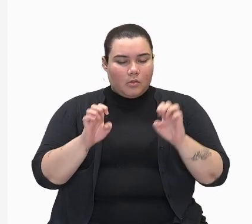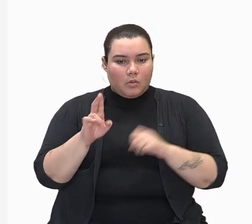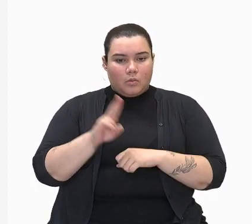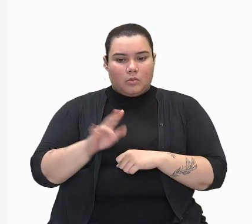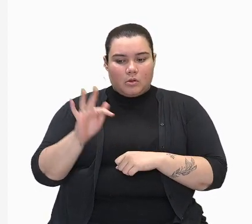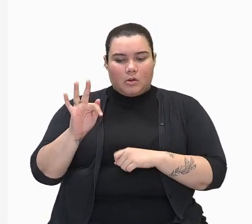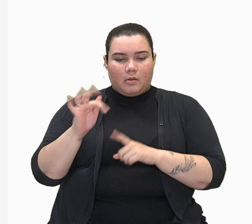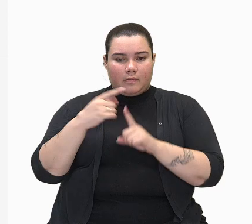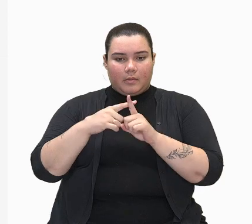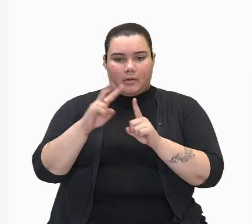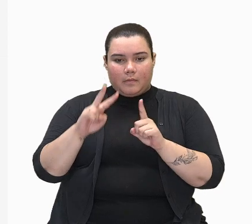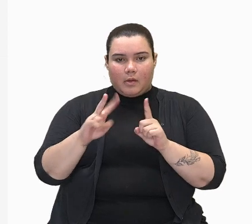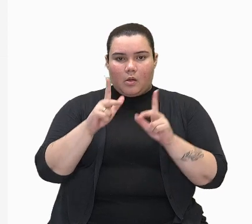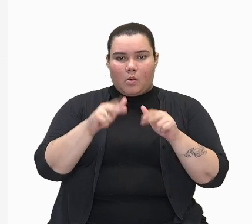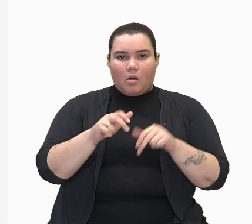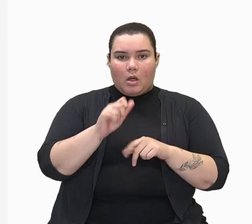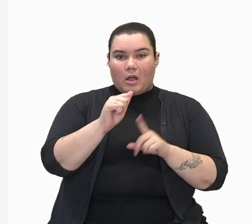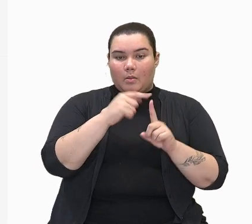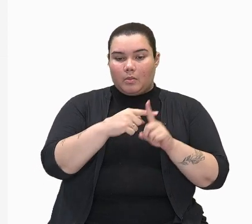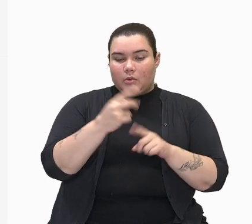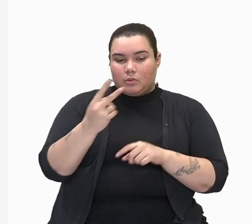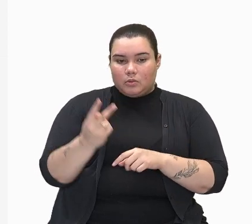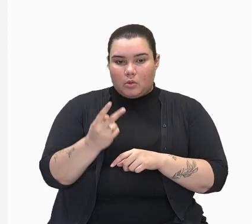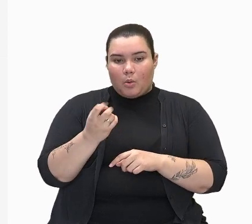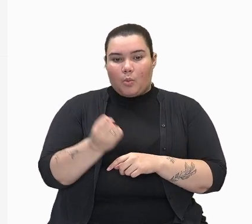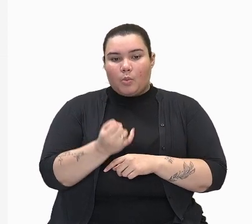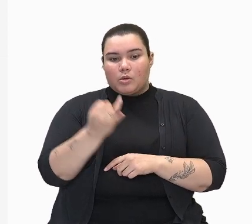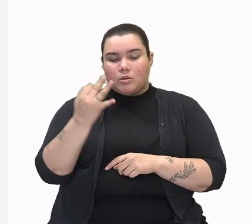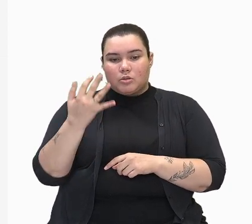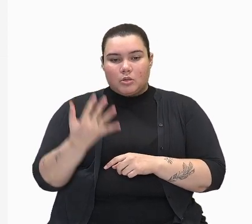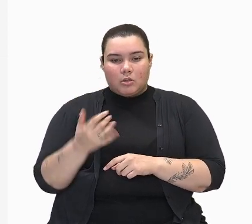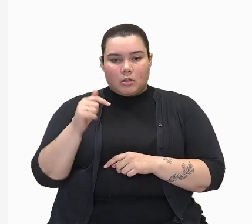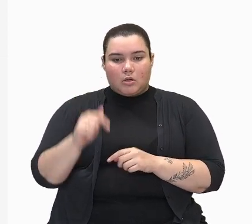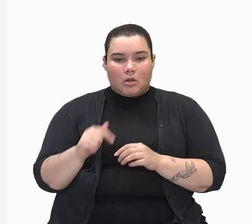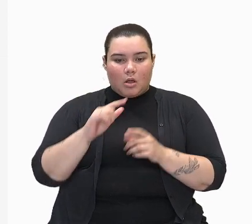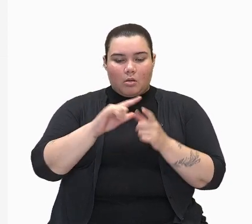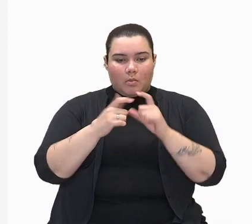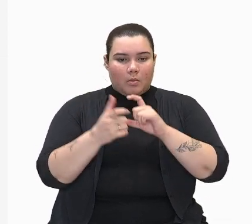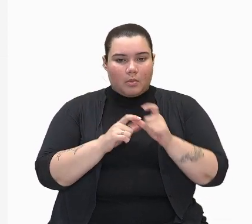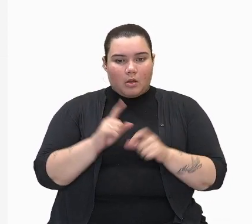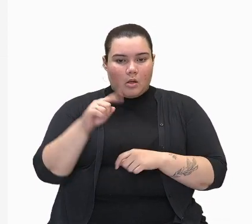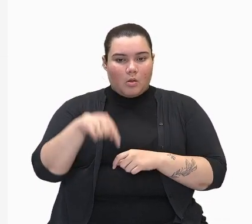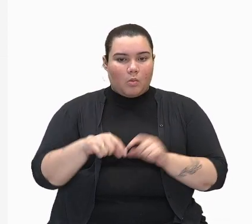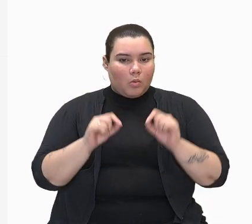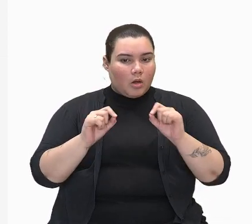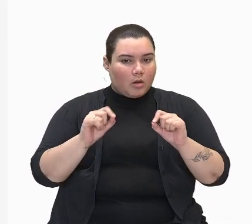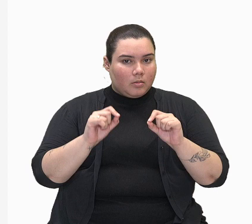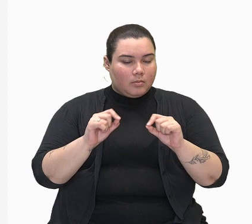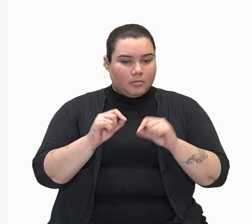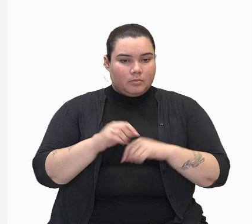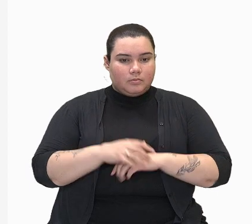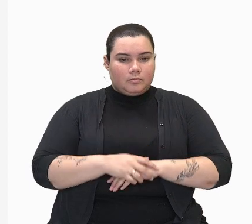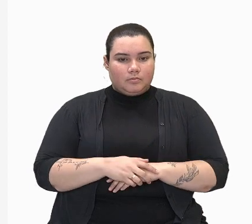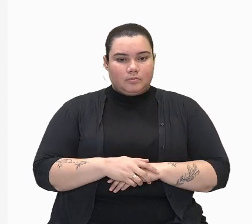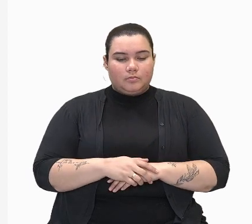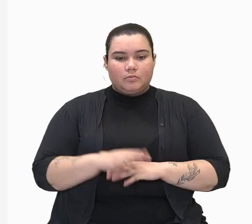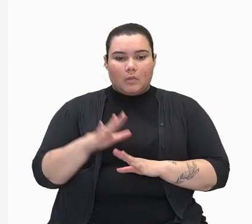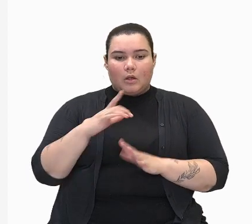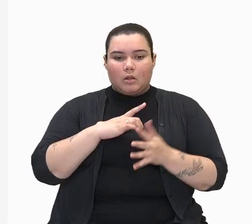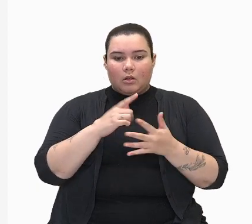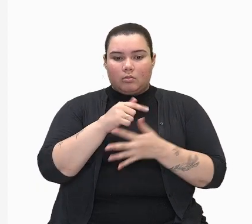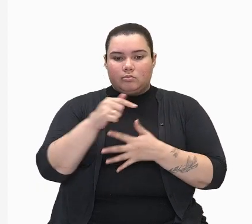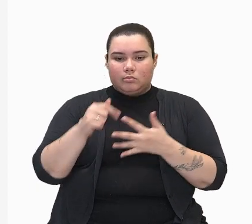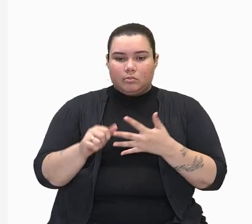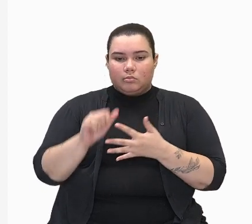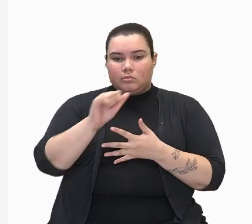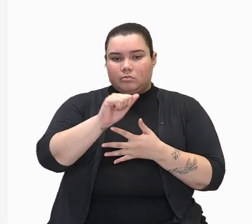V igual a A mais 2, o número de faces desse poliedro é, então, igual a... E aí nós temos algumas alternativas,